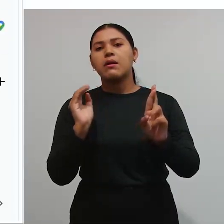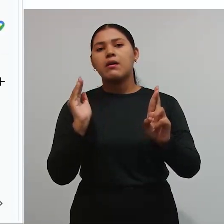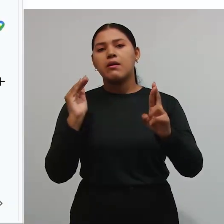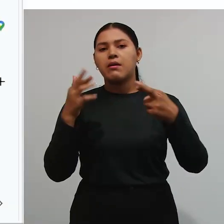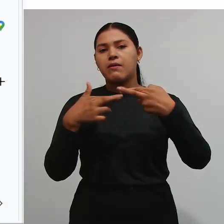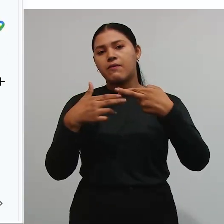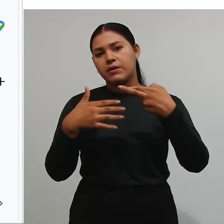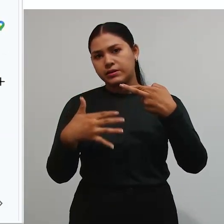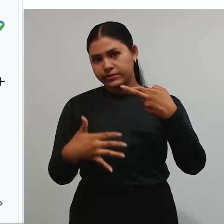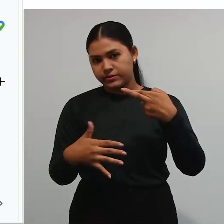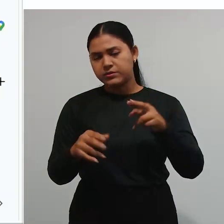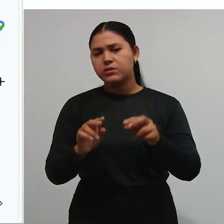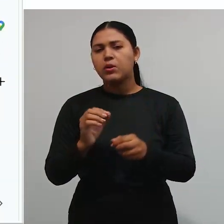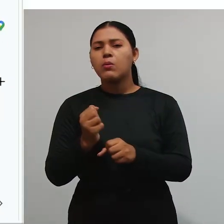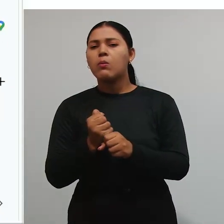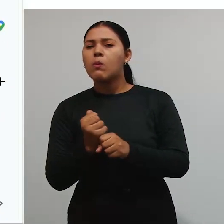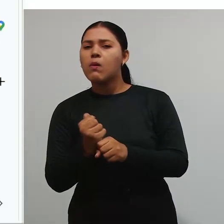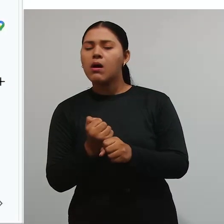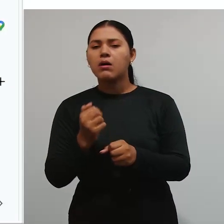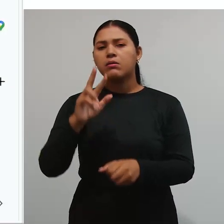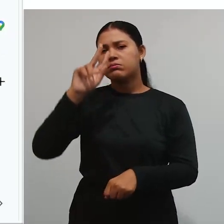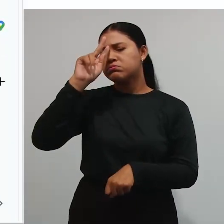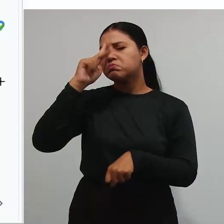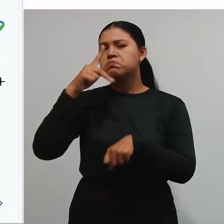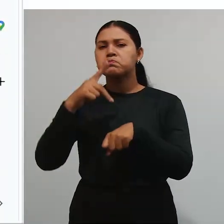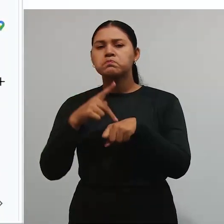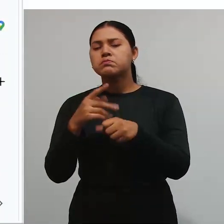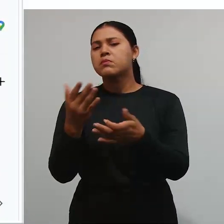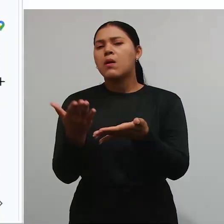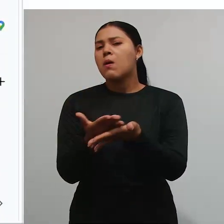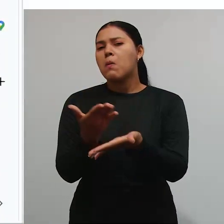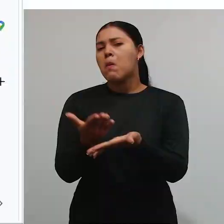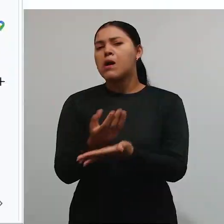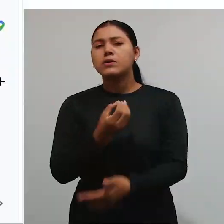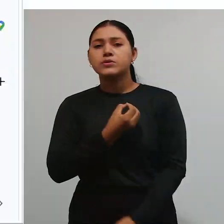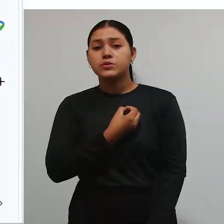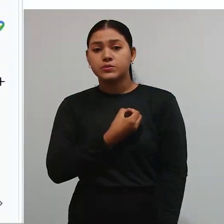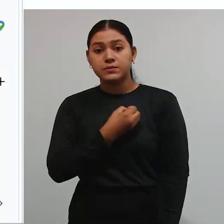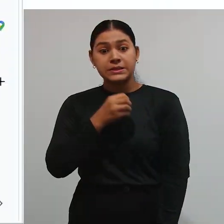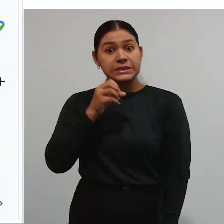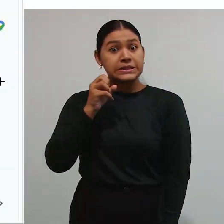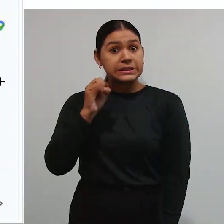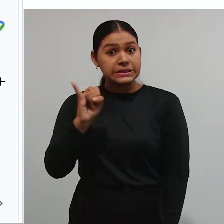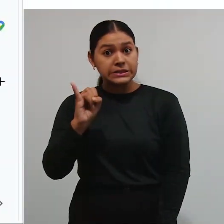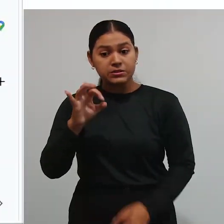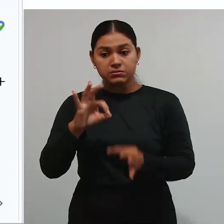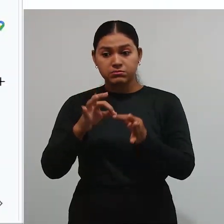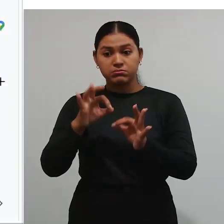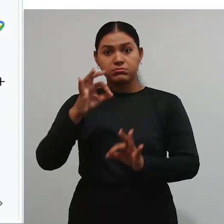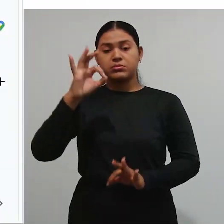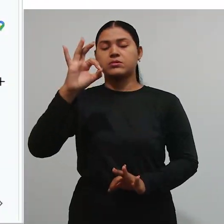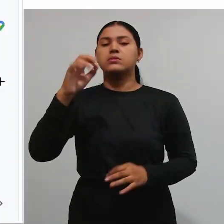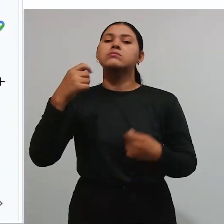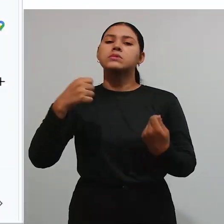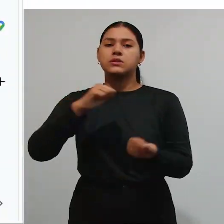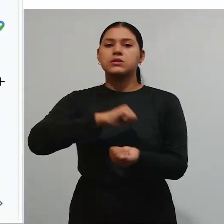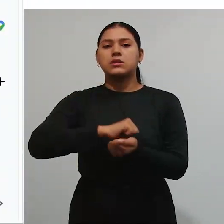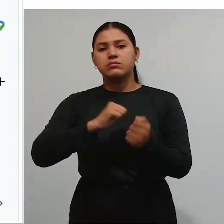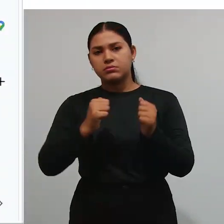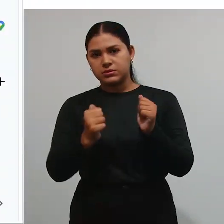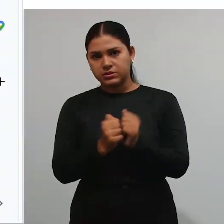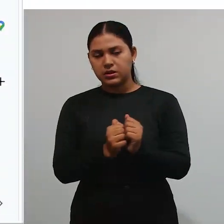página. Se for citação direta longa, o que acontece? Faço o recuo de 4